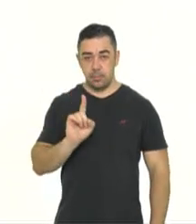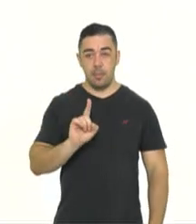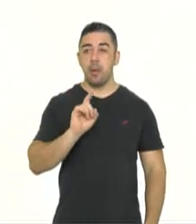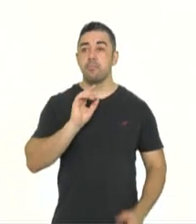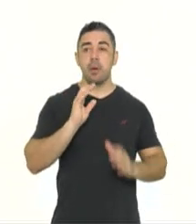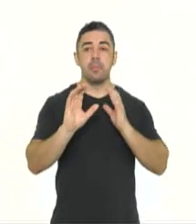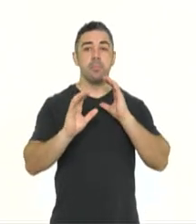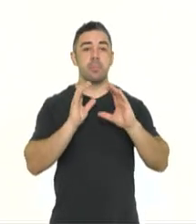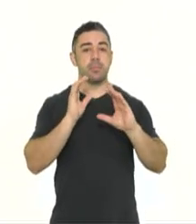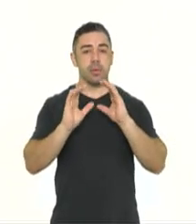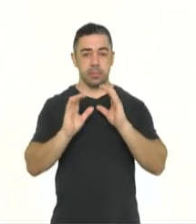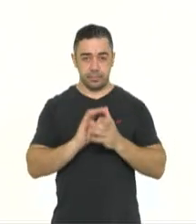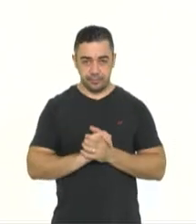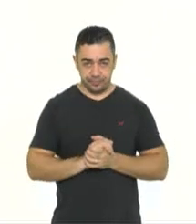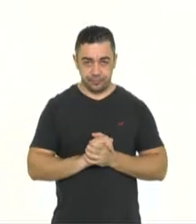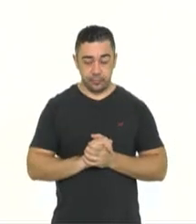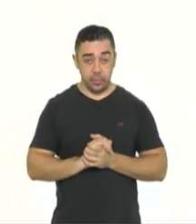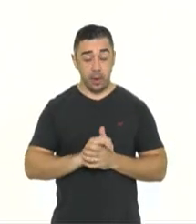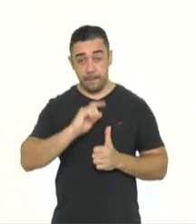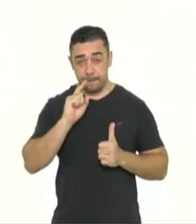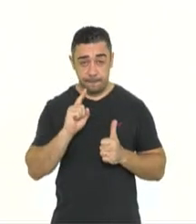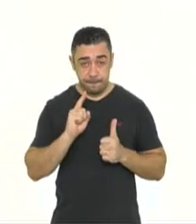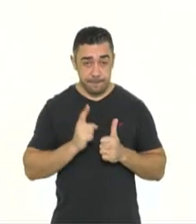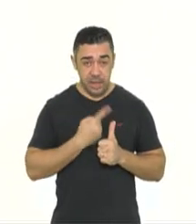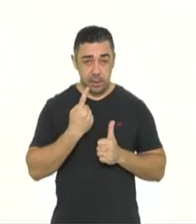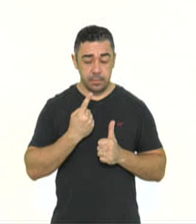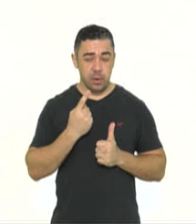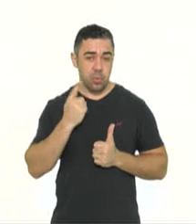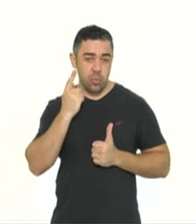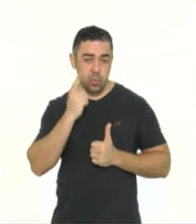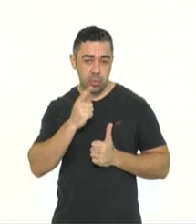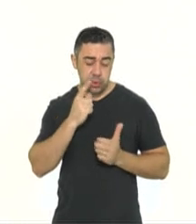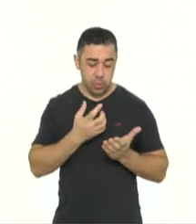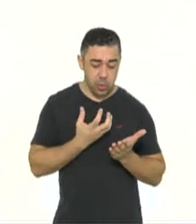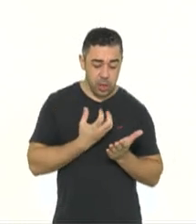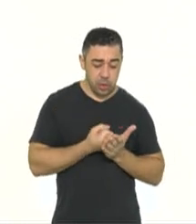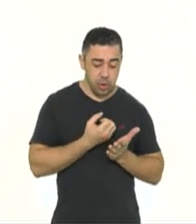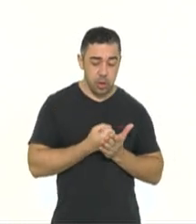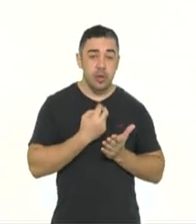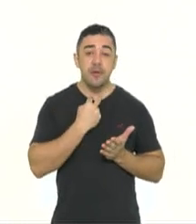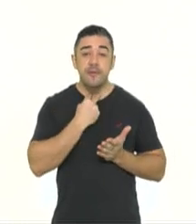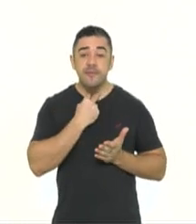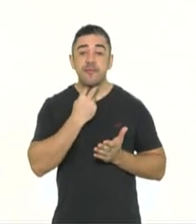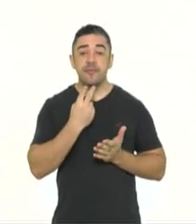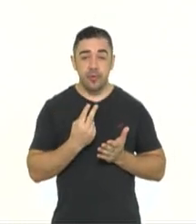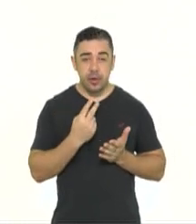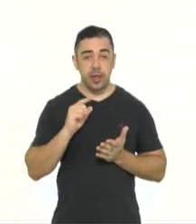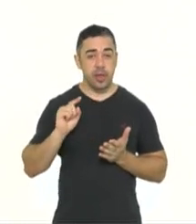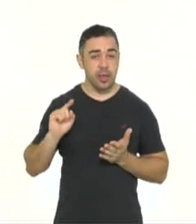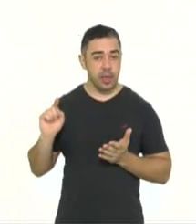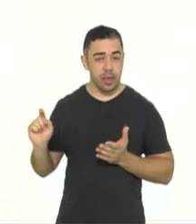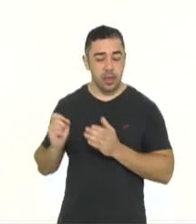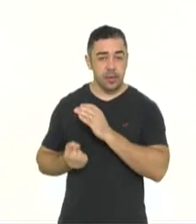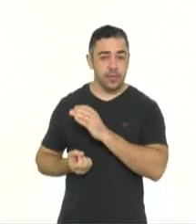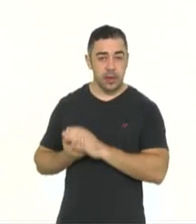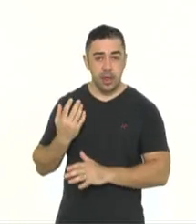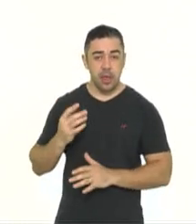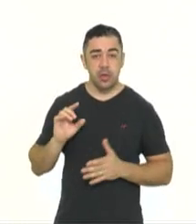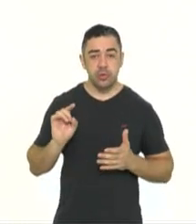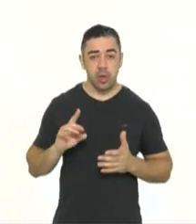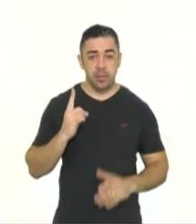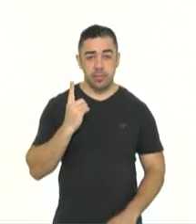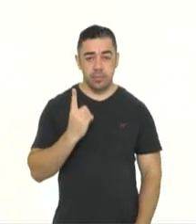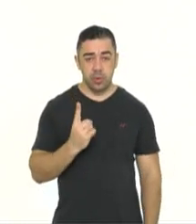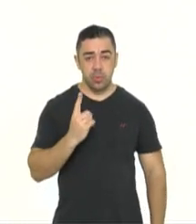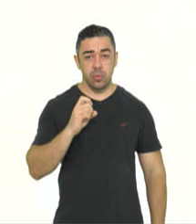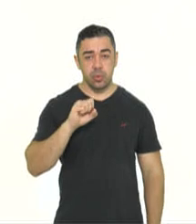humano presente. O primeiro aparelho capaz de registrar a voz humana foi criado apenas em